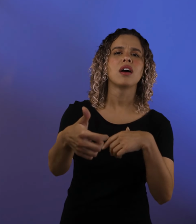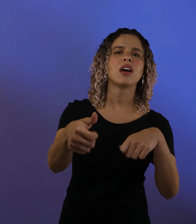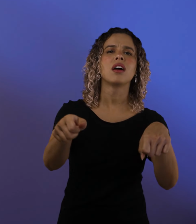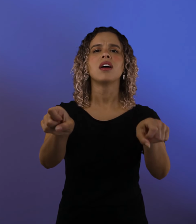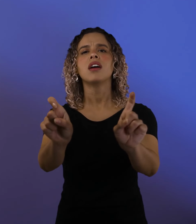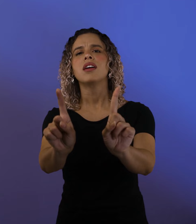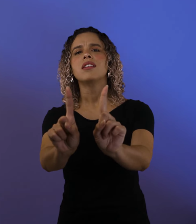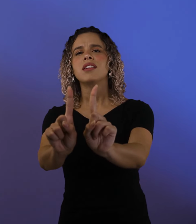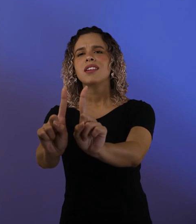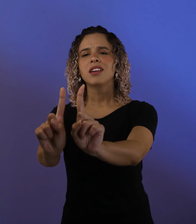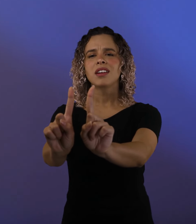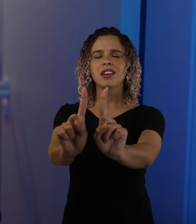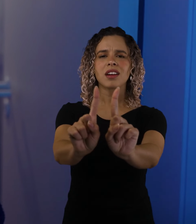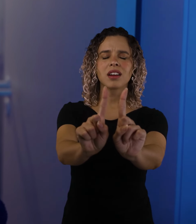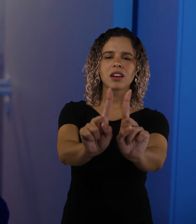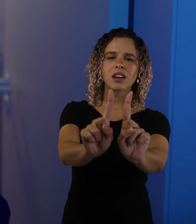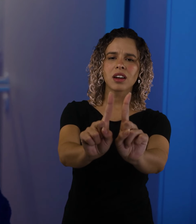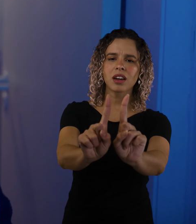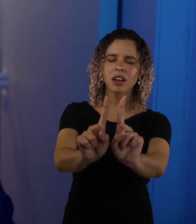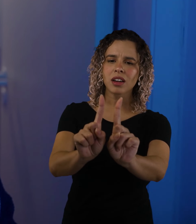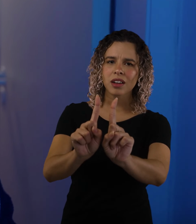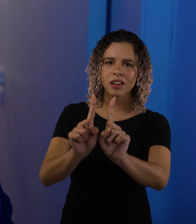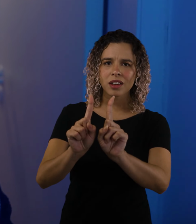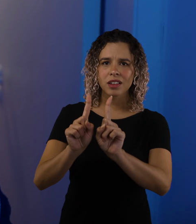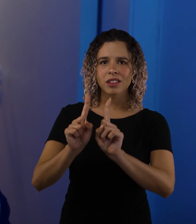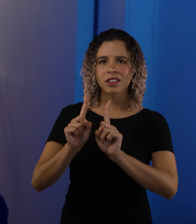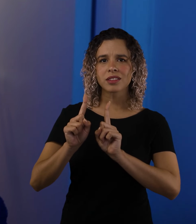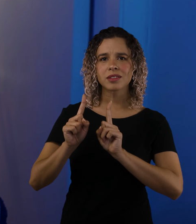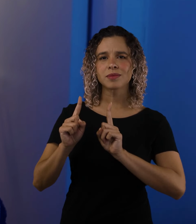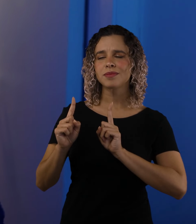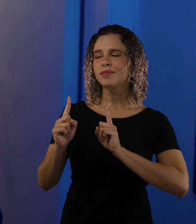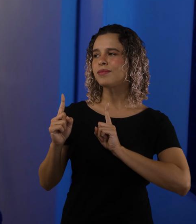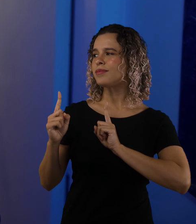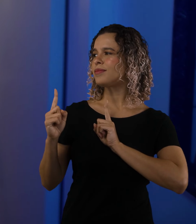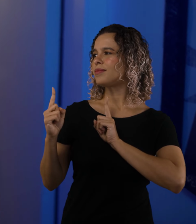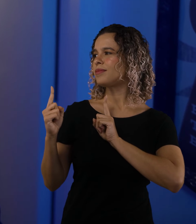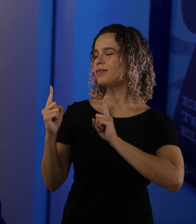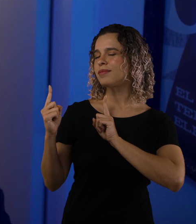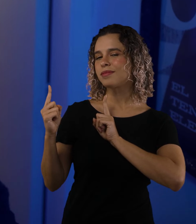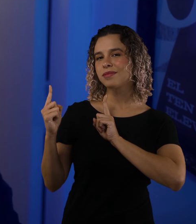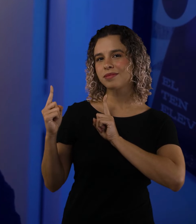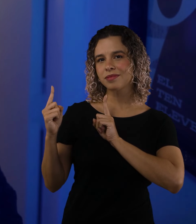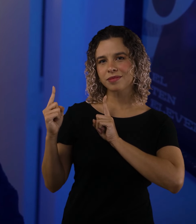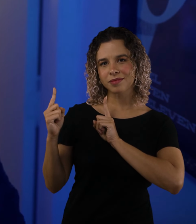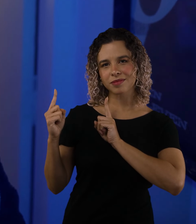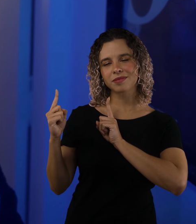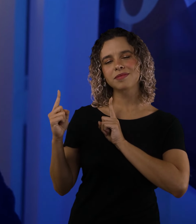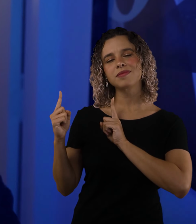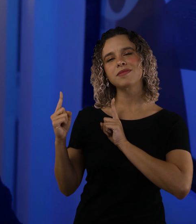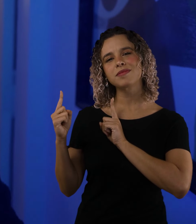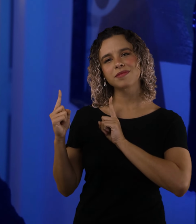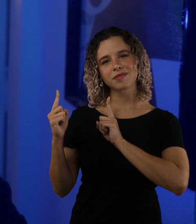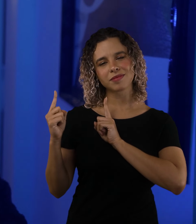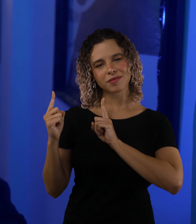our future days, days of you and me. Venho pelo corredor